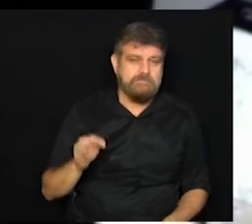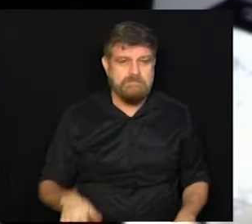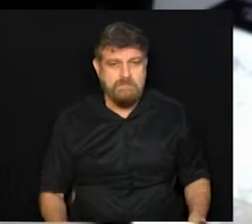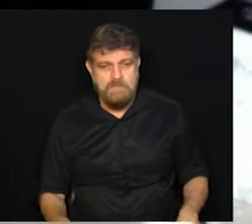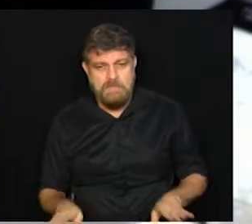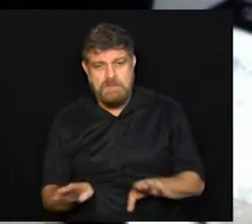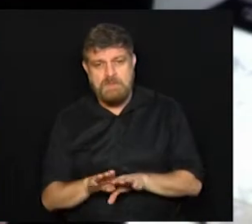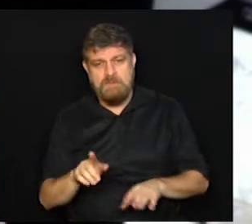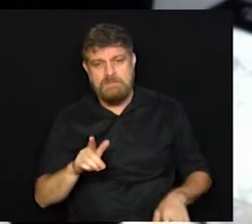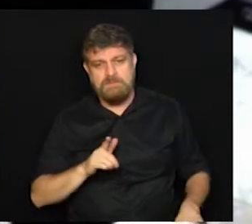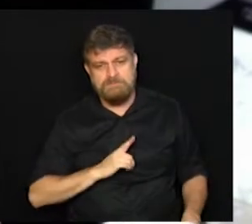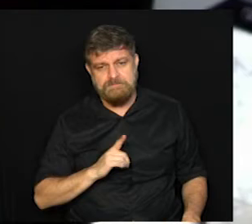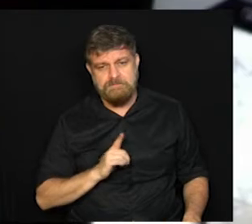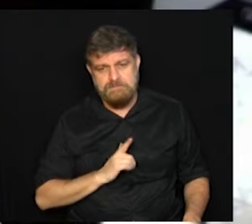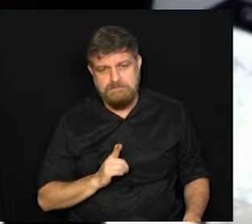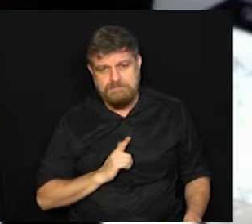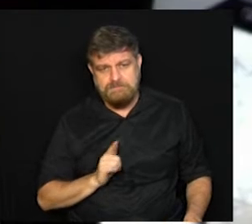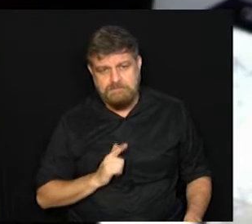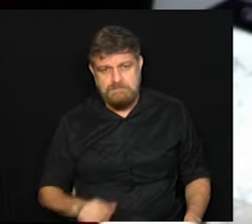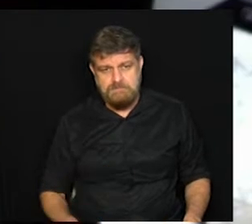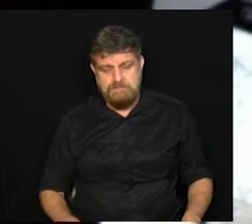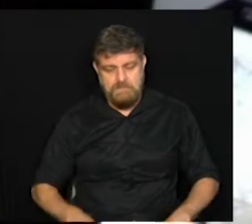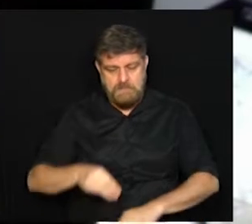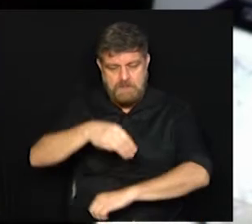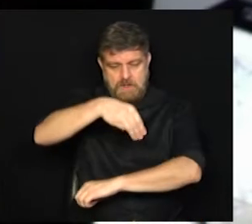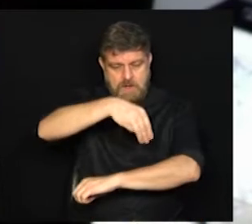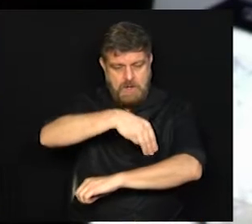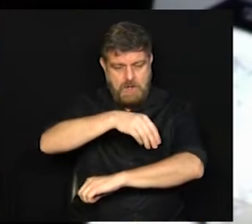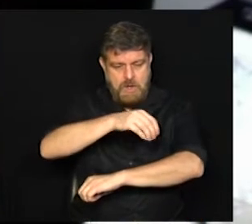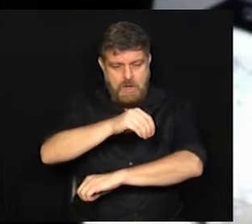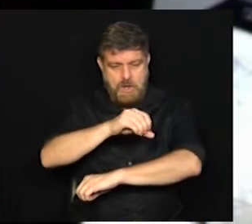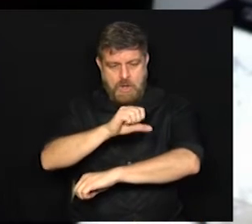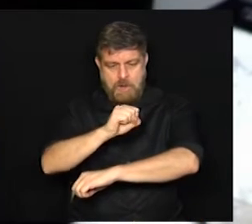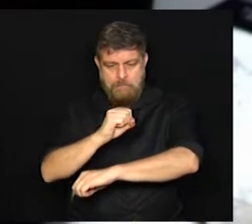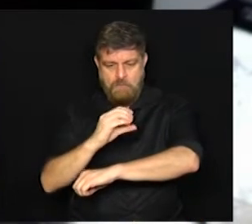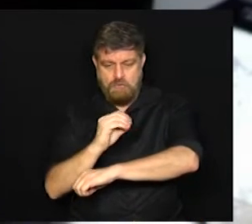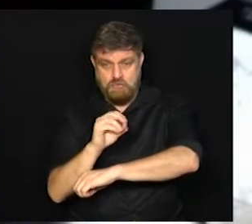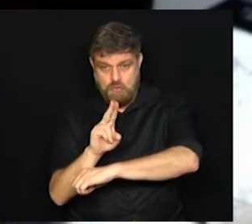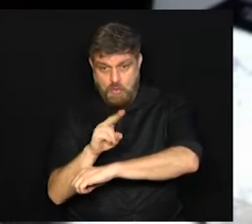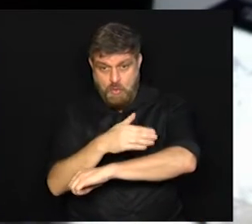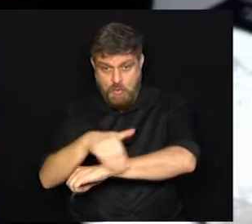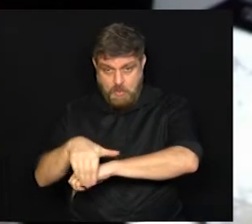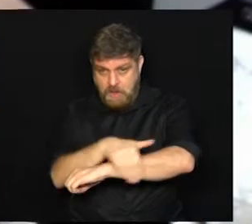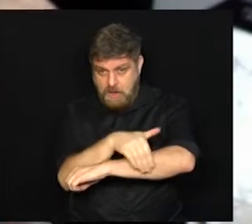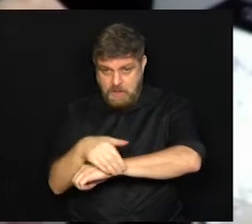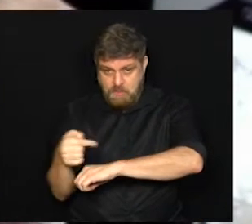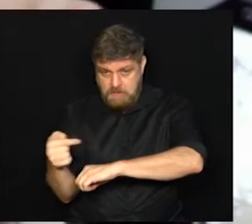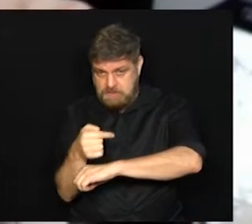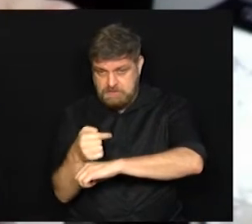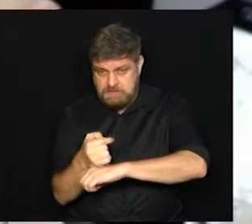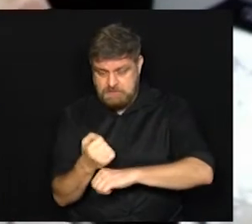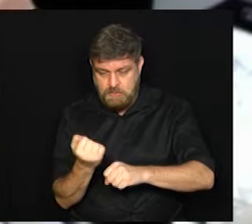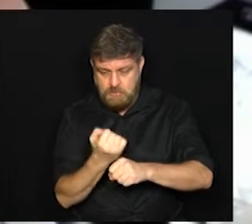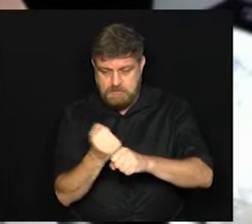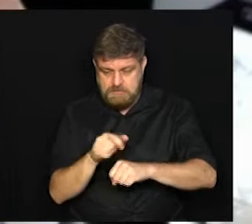também na Moscou, a gente gostaria, na Rua Moscou, de implantar.